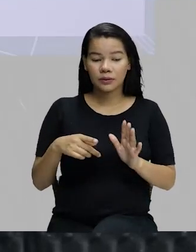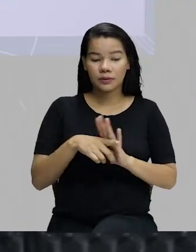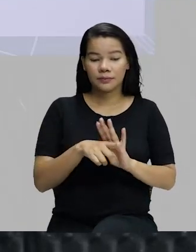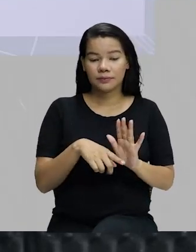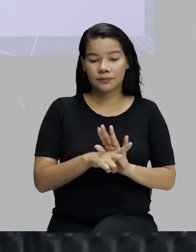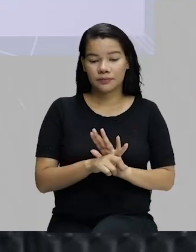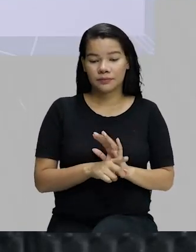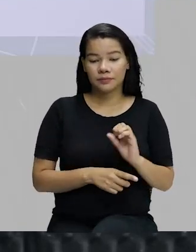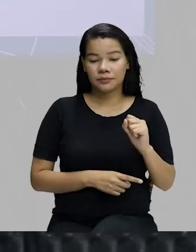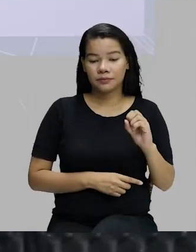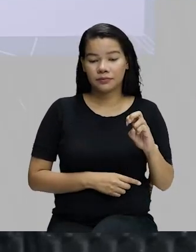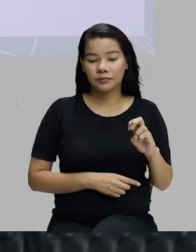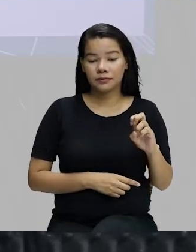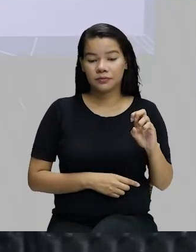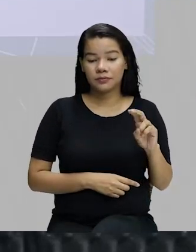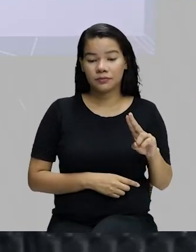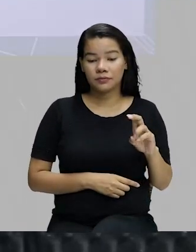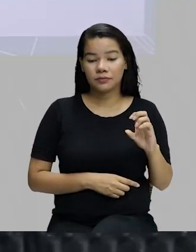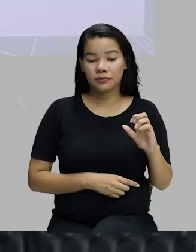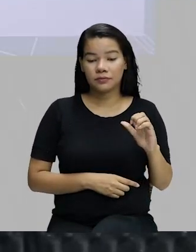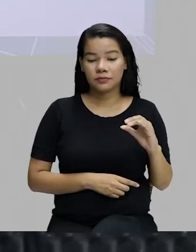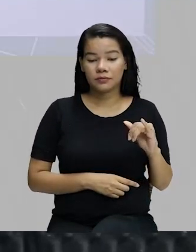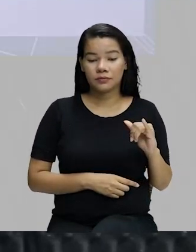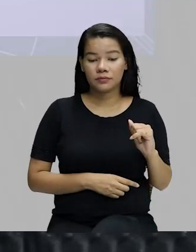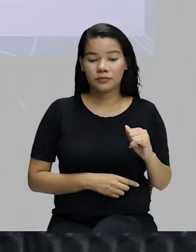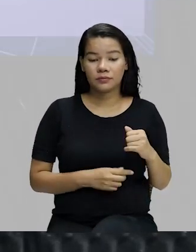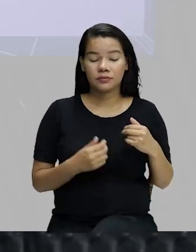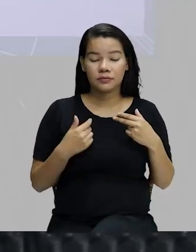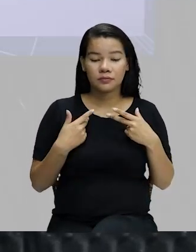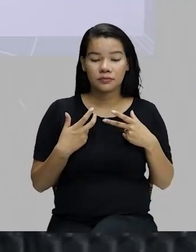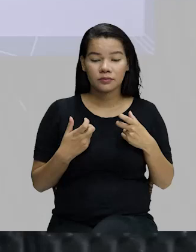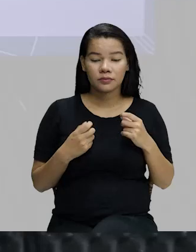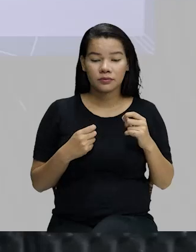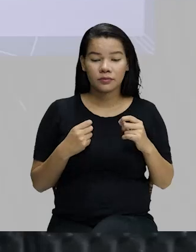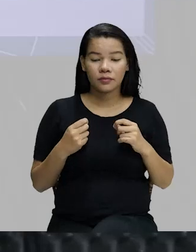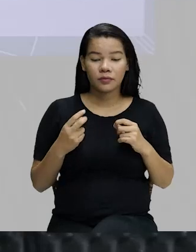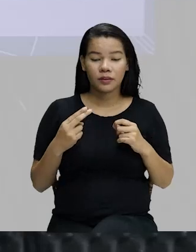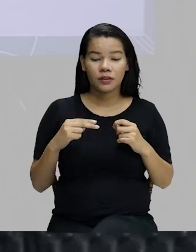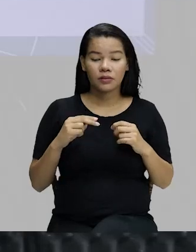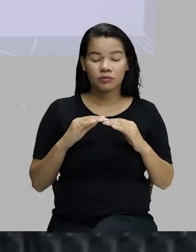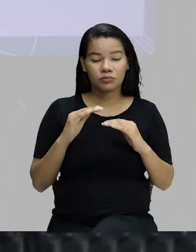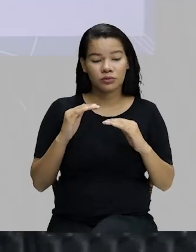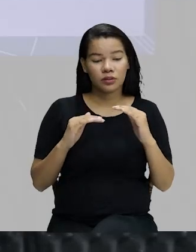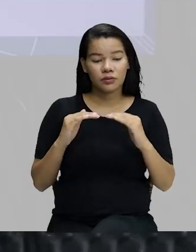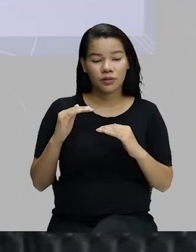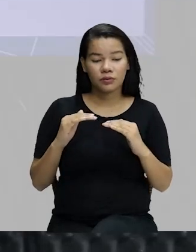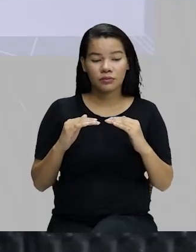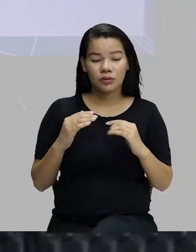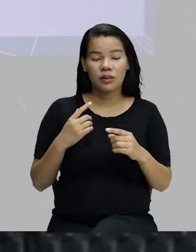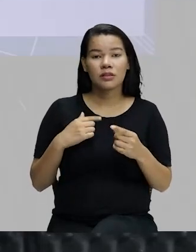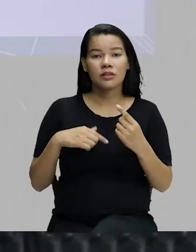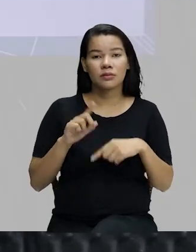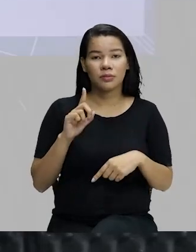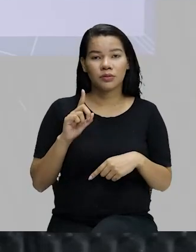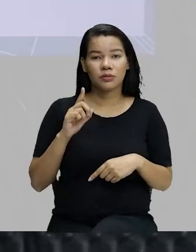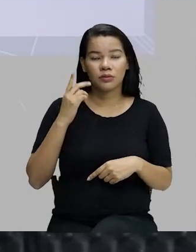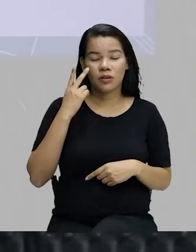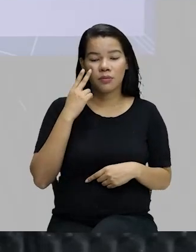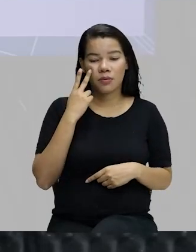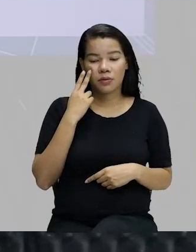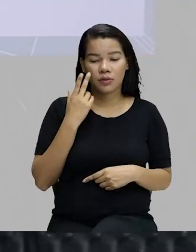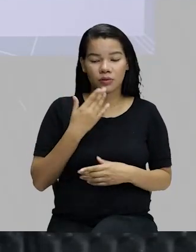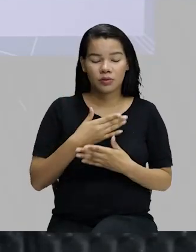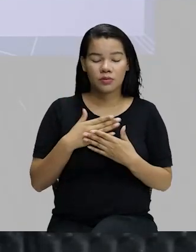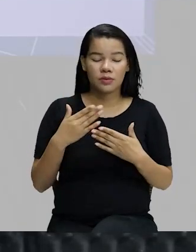eles detectaram um nível anormal de radiação. E começou-se uma investigação,